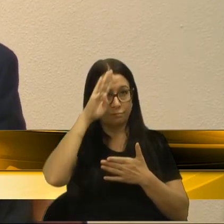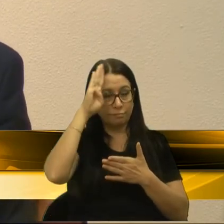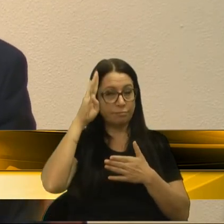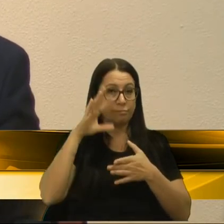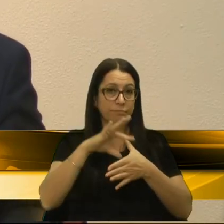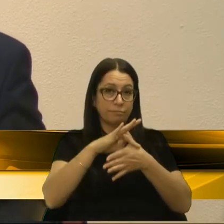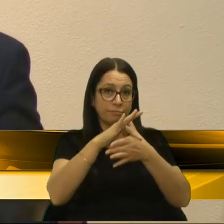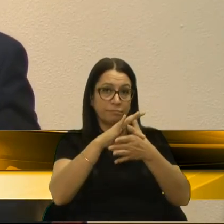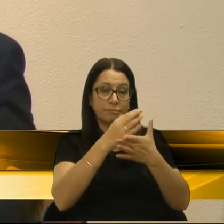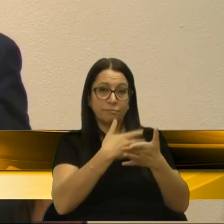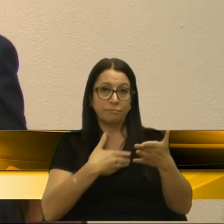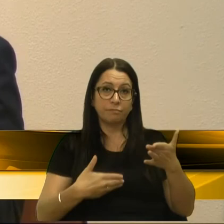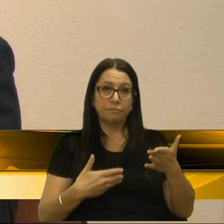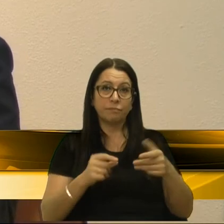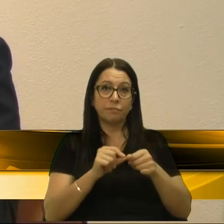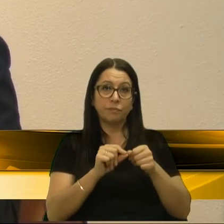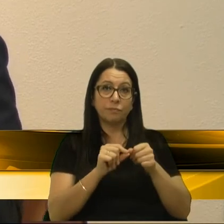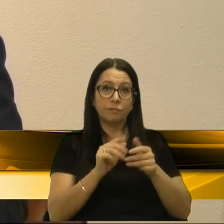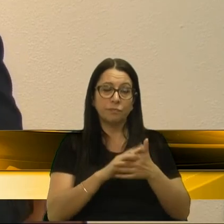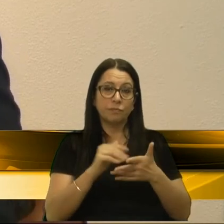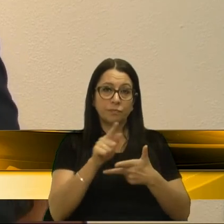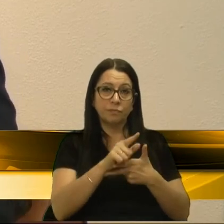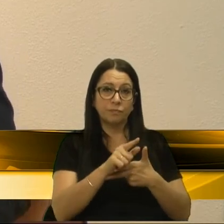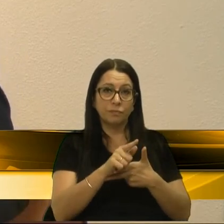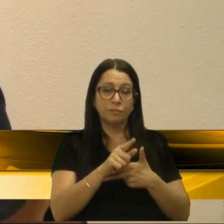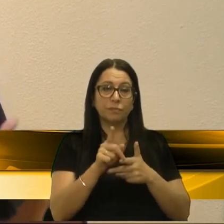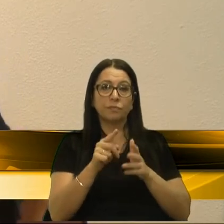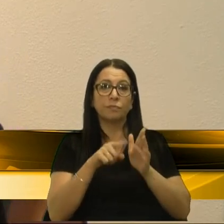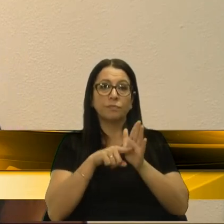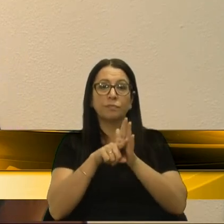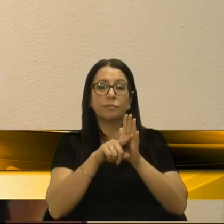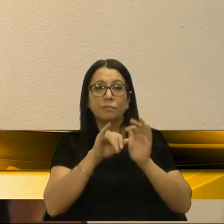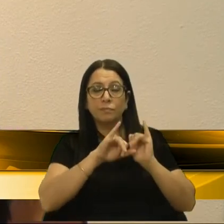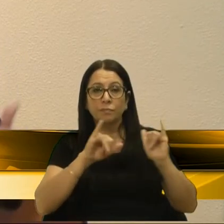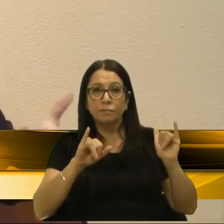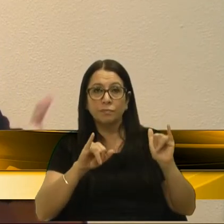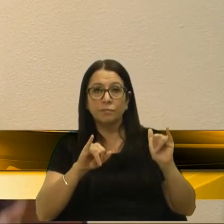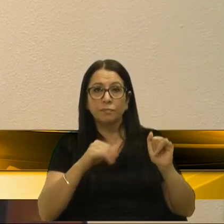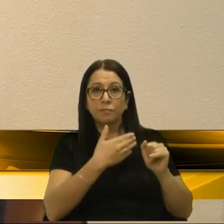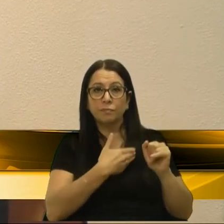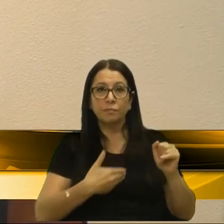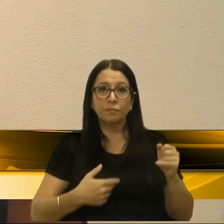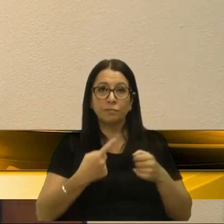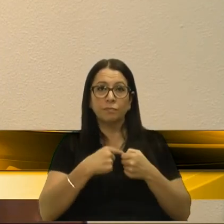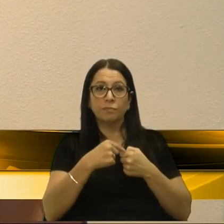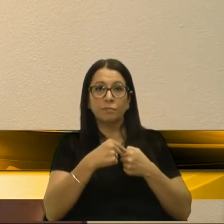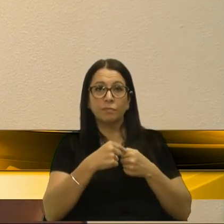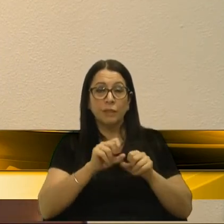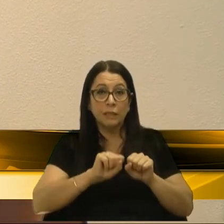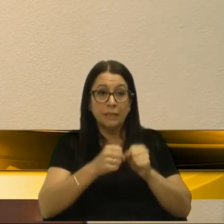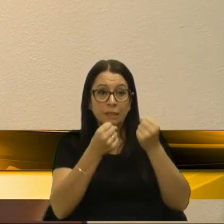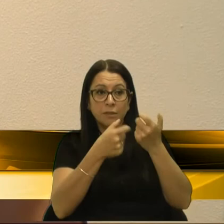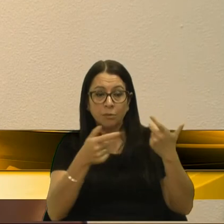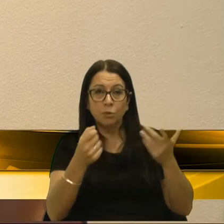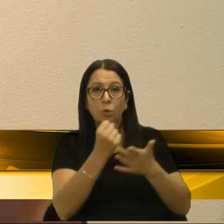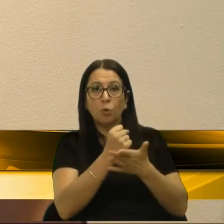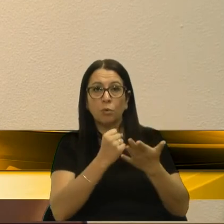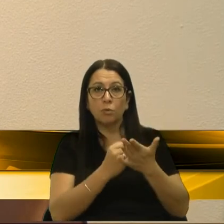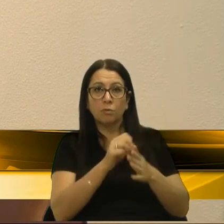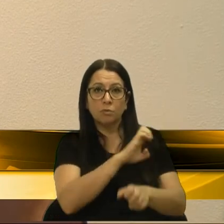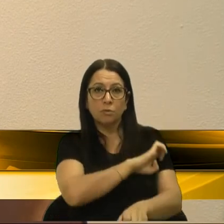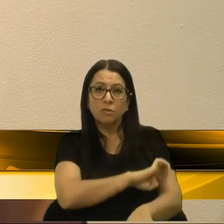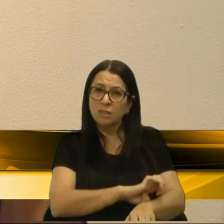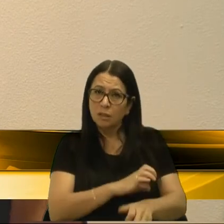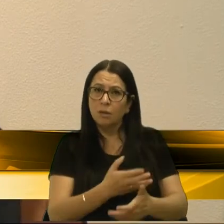líder do governo, de a gente fazer uma checagem, uma informação de que o governo municipal teria rompido um contrato de